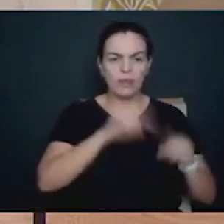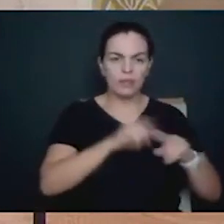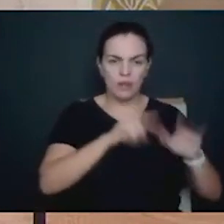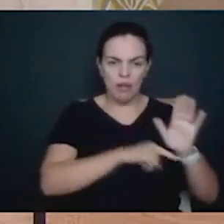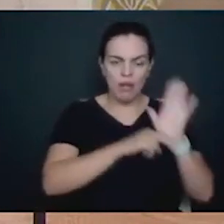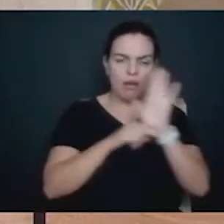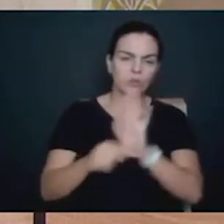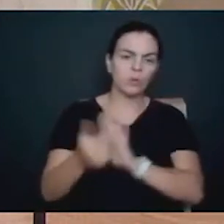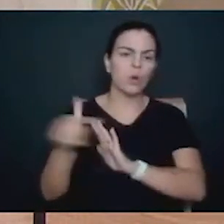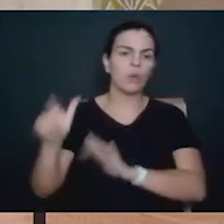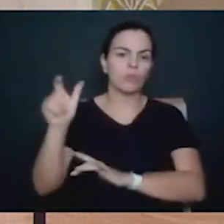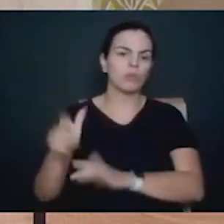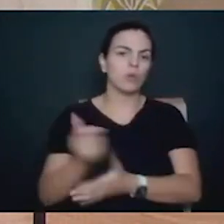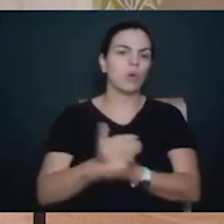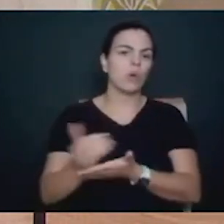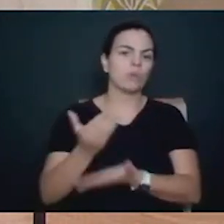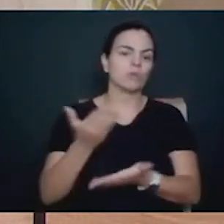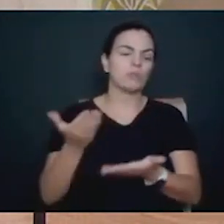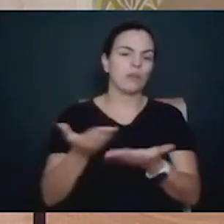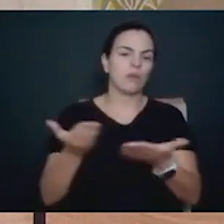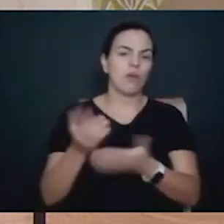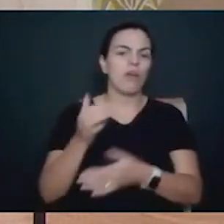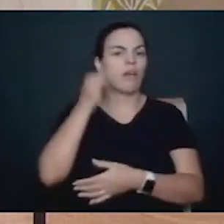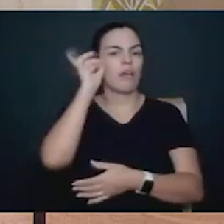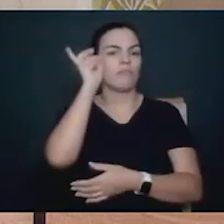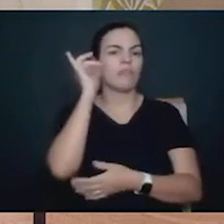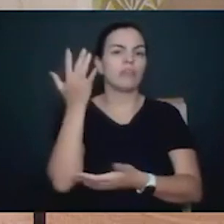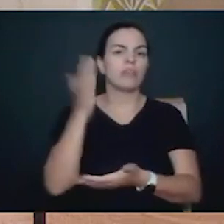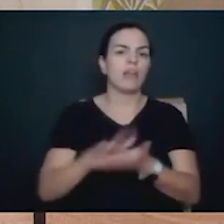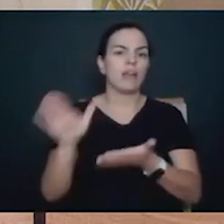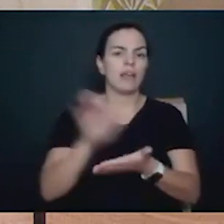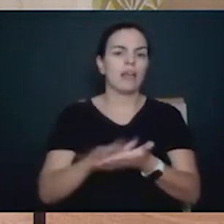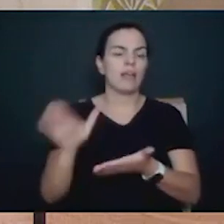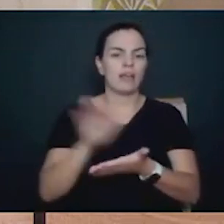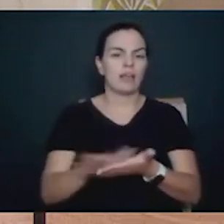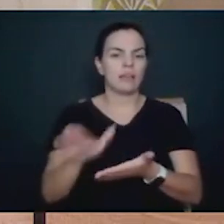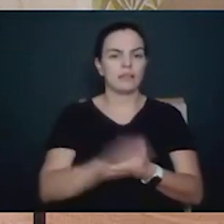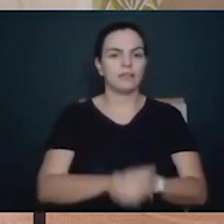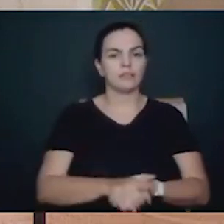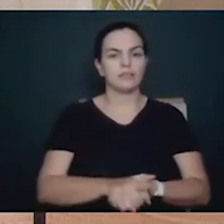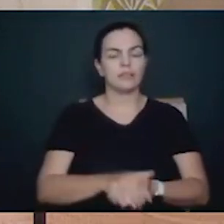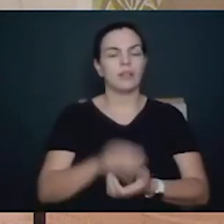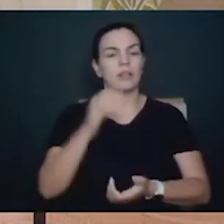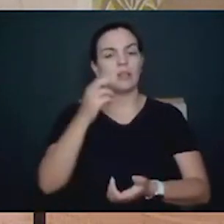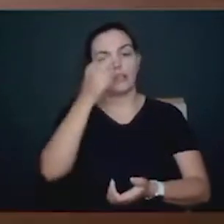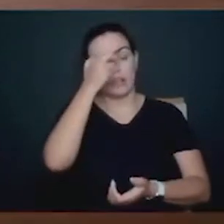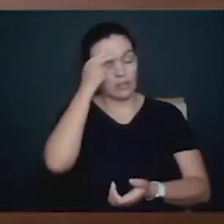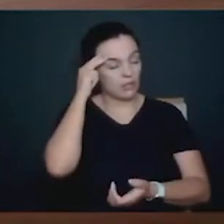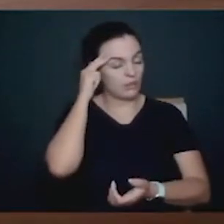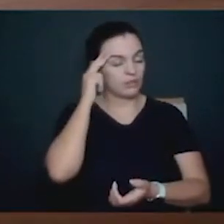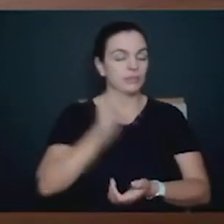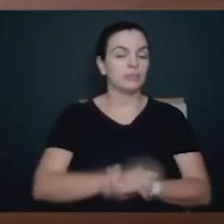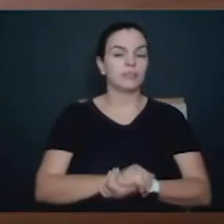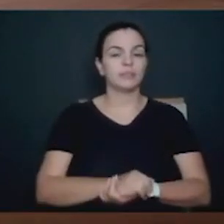a senhora disse, vai se evitar um gasto, um custo, a economia circular girando na nossa cidade. Vereador Leônidas Dias, com a palavra.